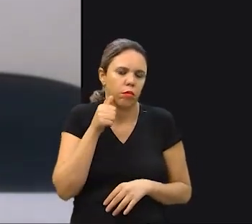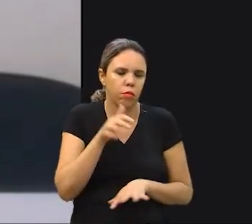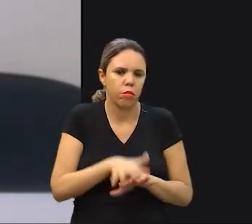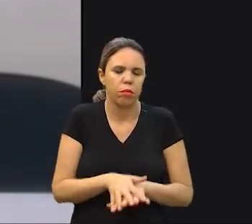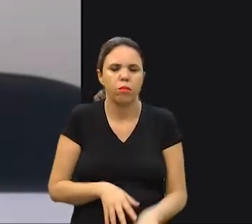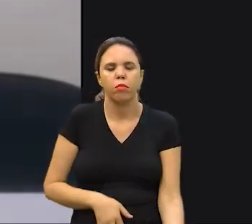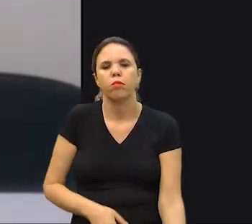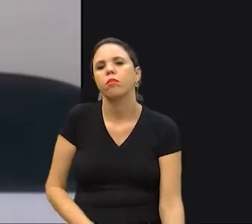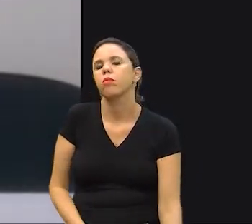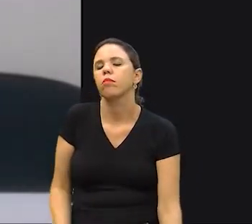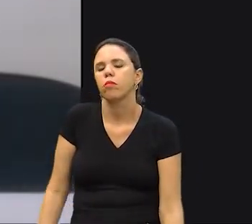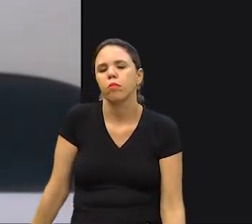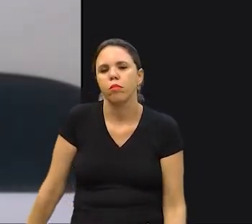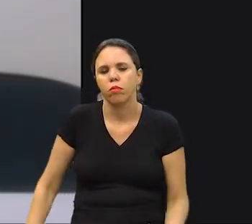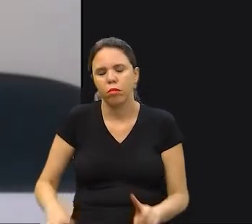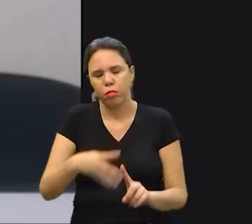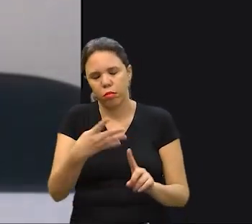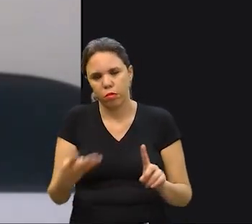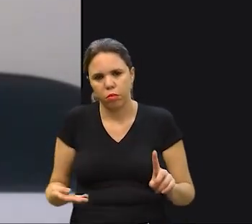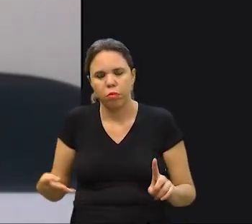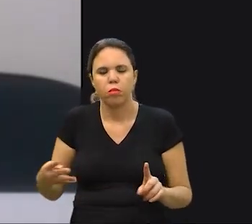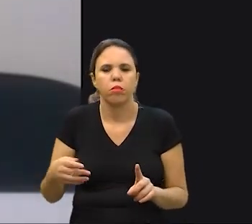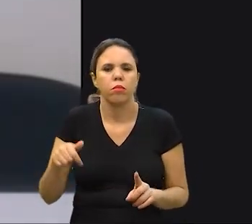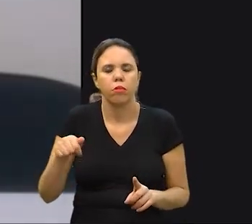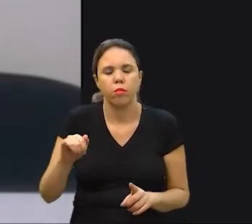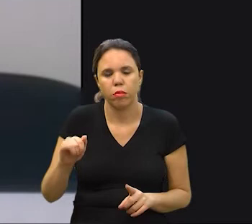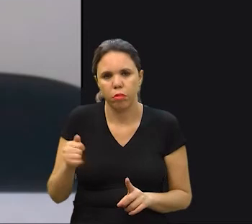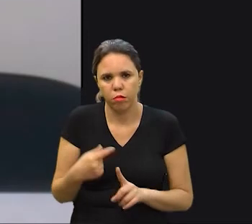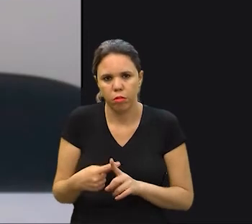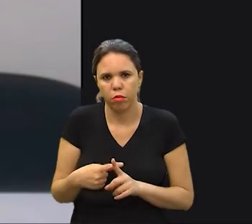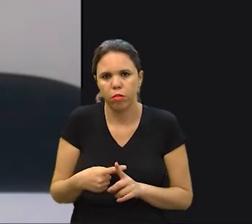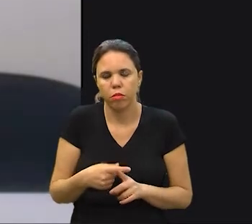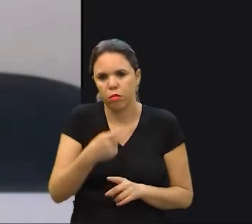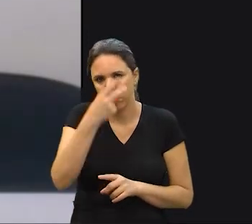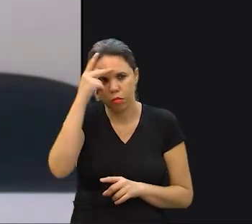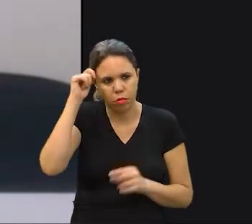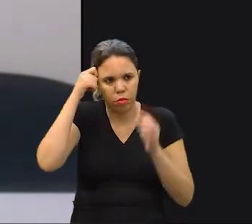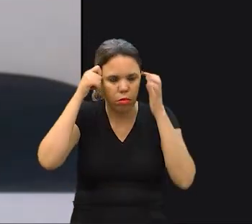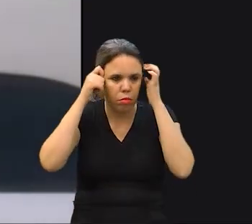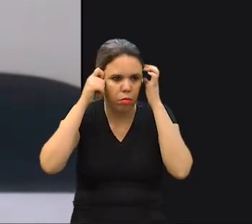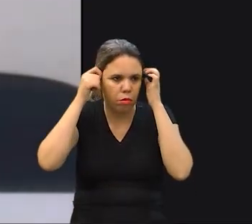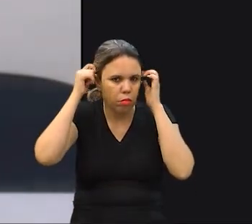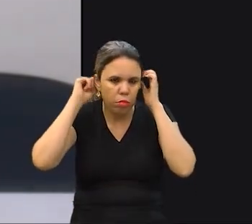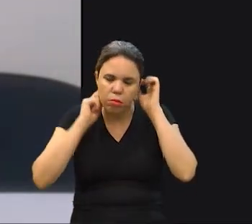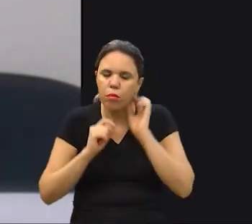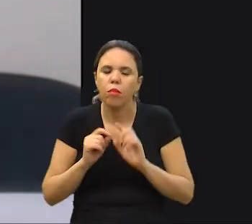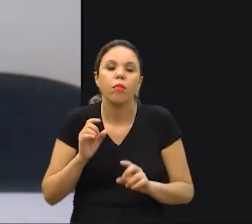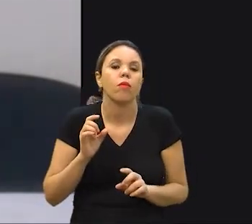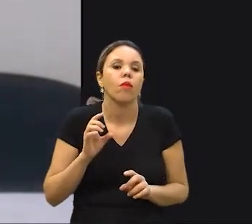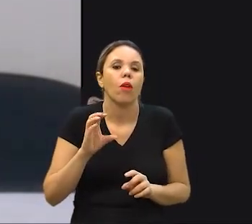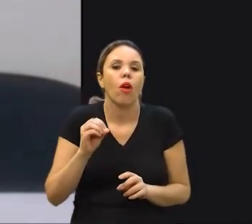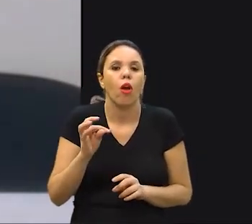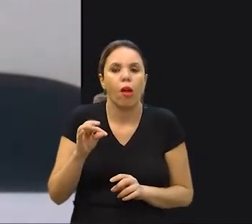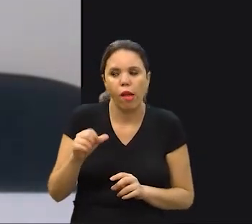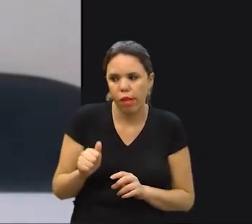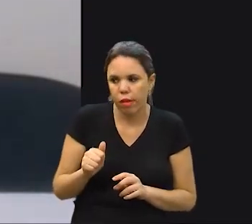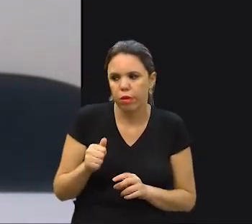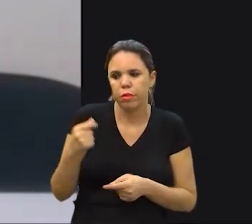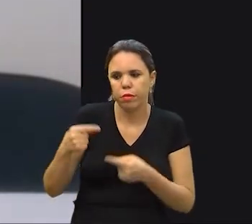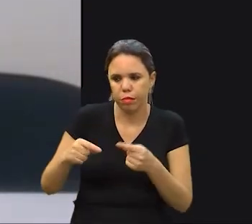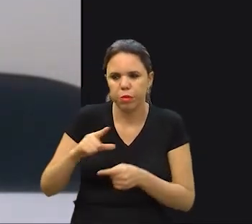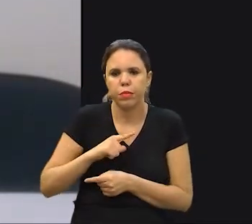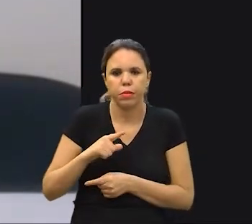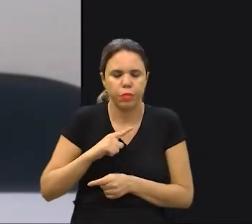das mulheres, LGBTQIA+, das pessoas pretas, em cotas, exige